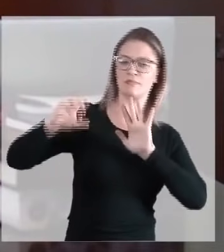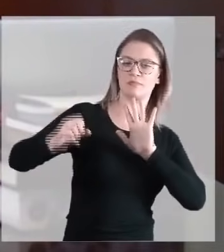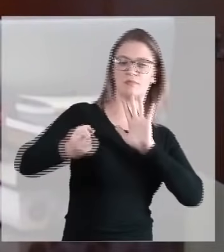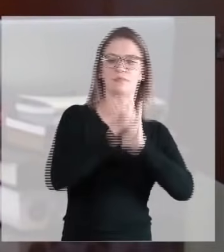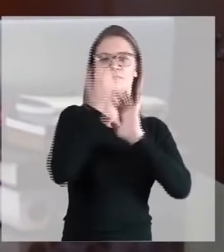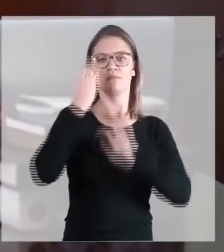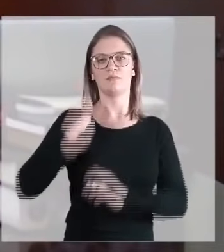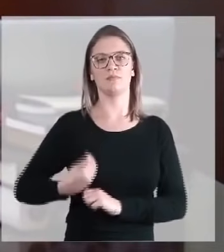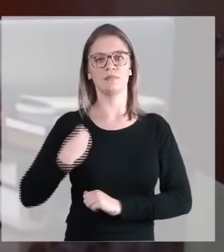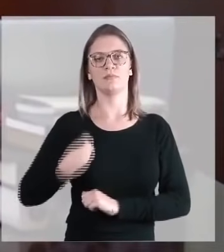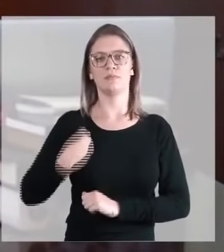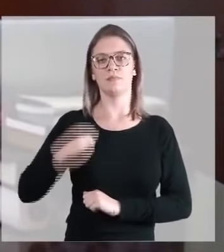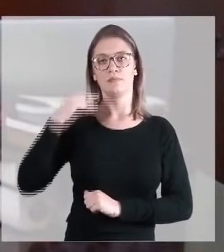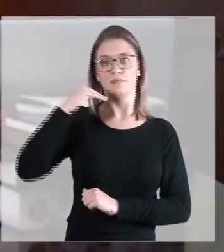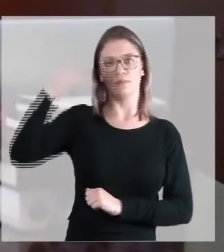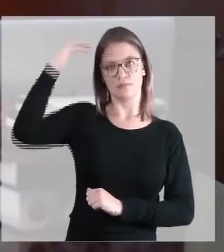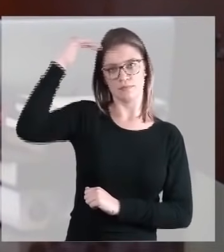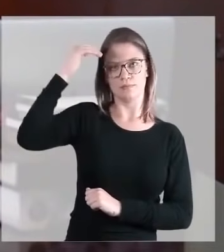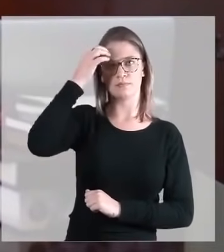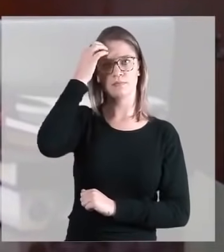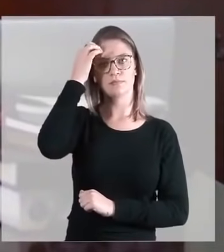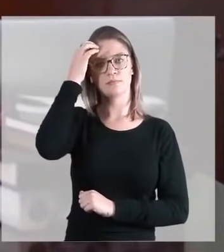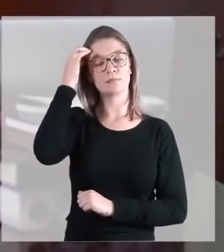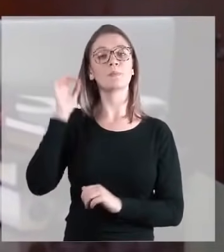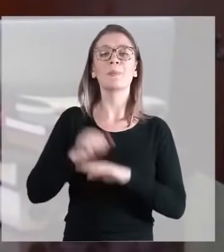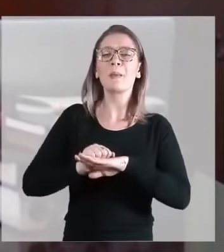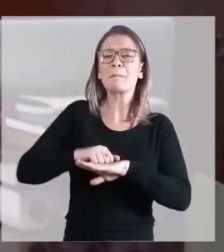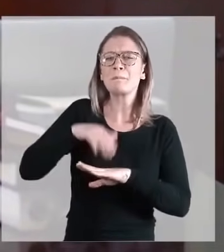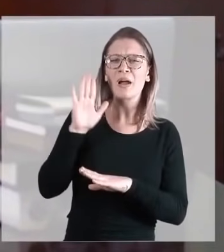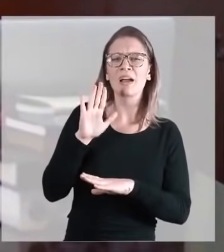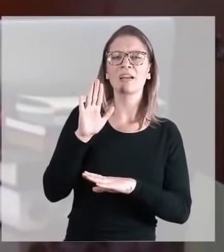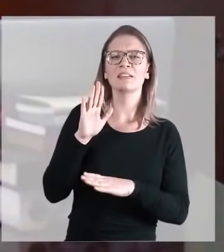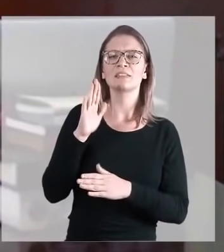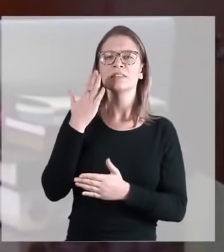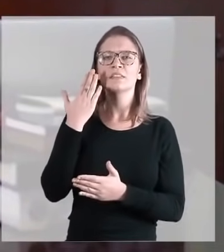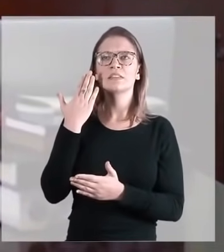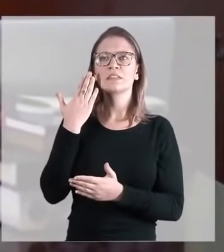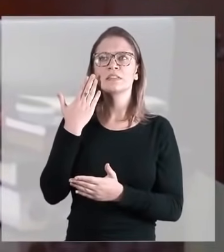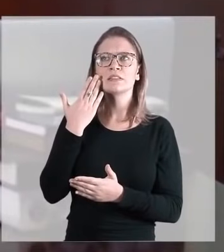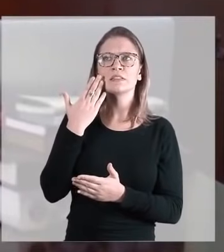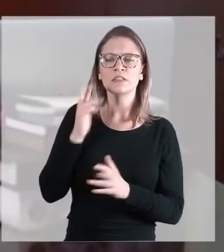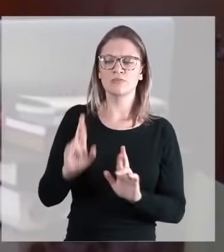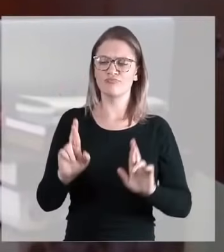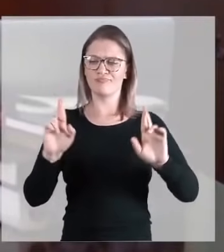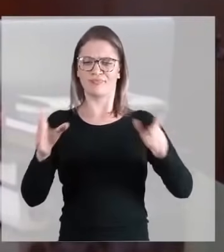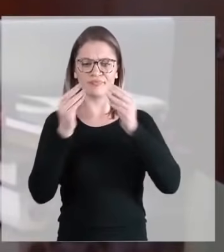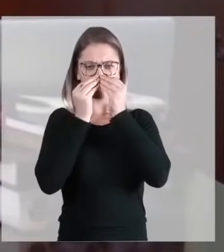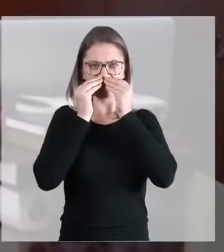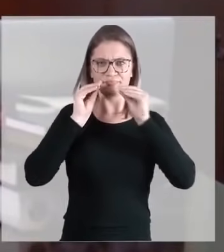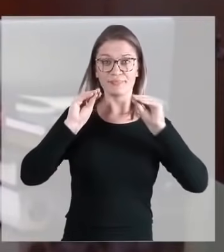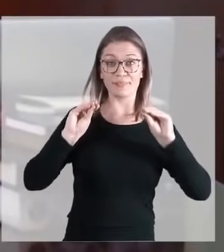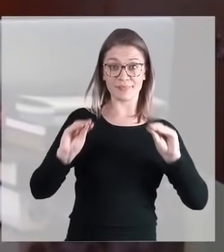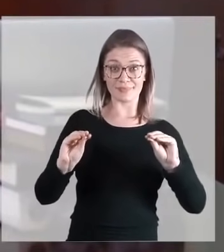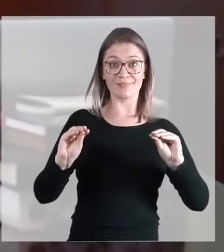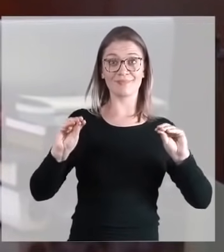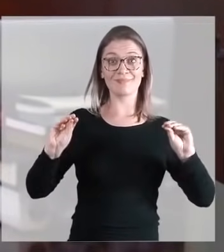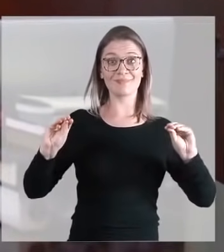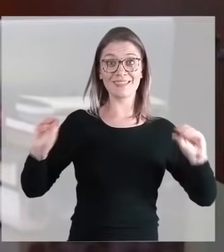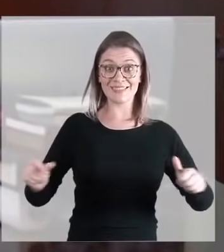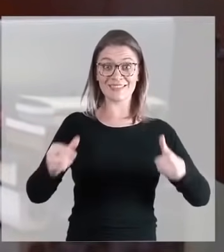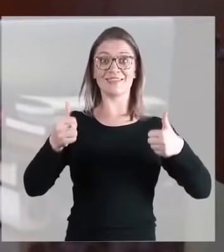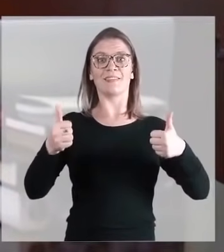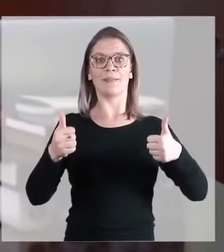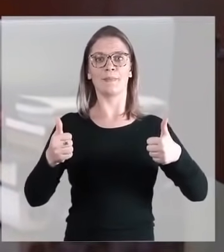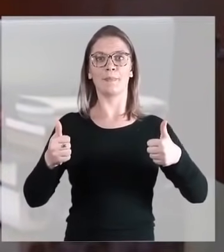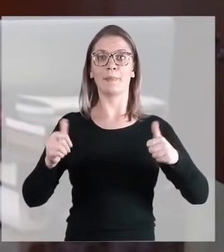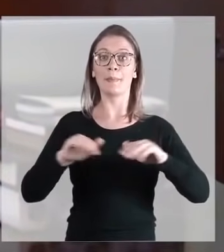gênero na vida adulta. E quanto mais se considera as diferenças sexuais na hora de ensinar as crianças, mais se rompem